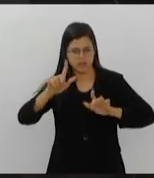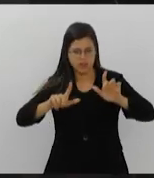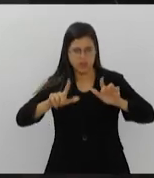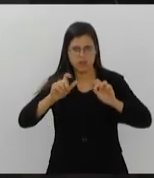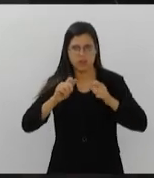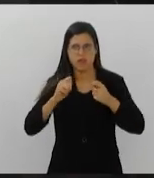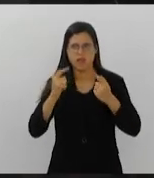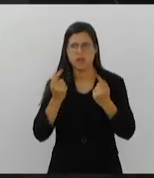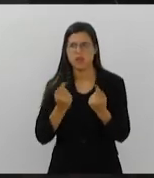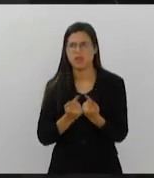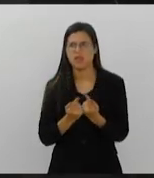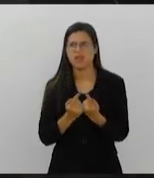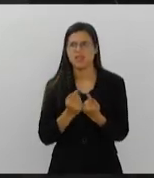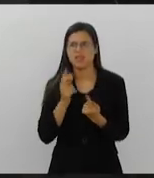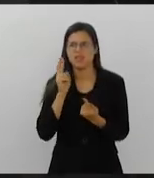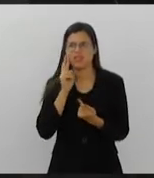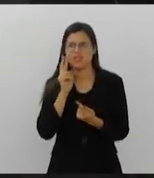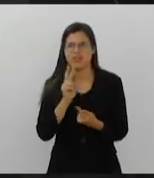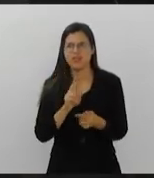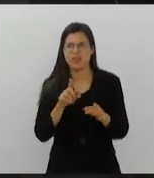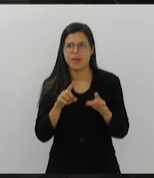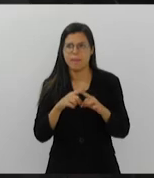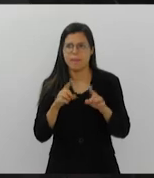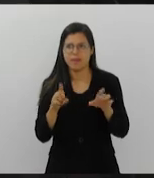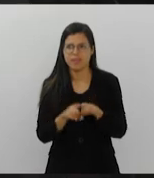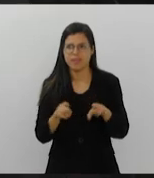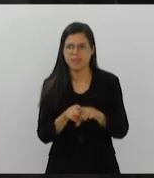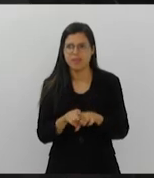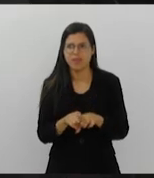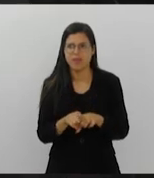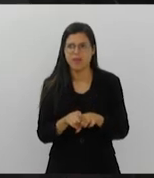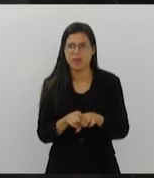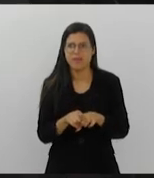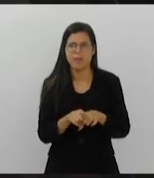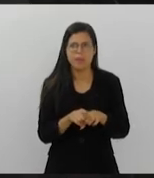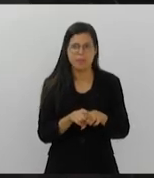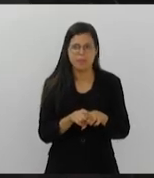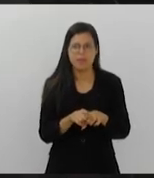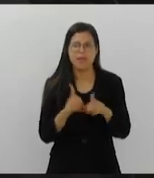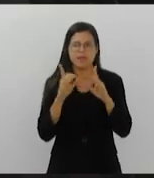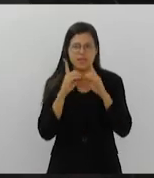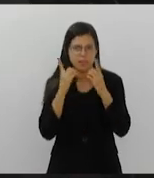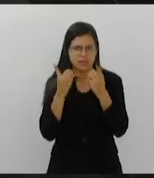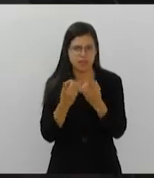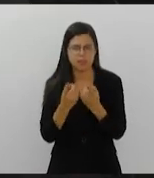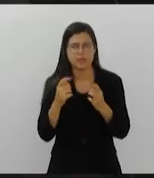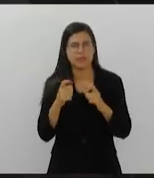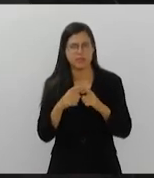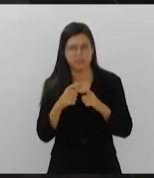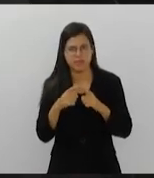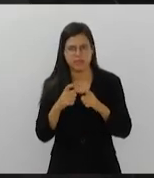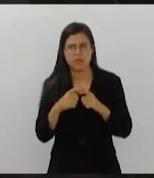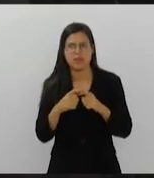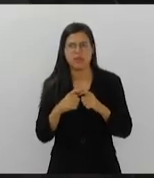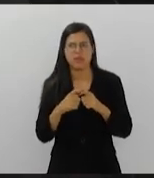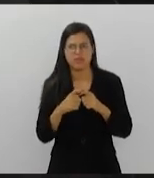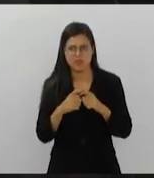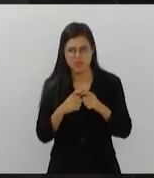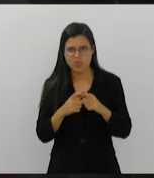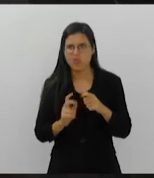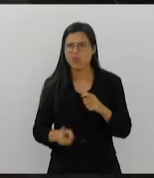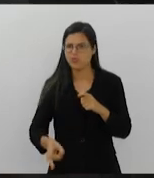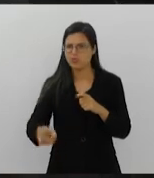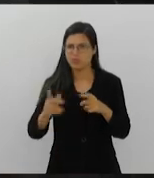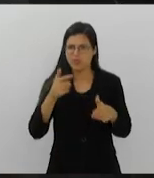a gente não vê, mas o departamento médico está funcionando em função desse evento, a menina do